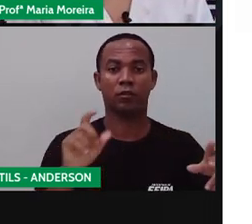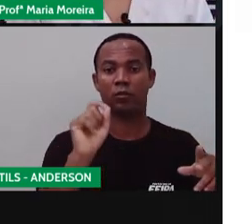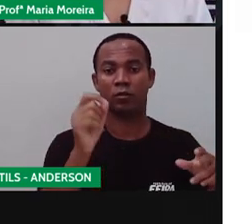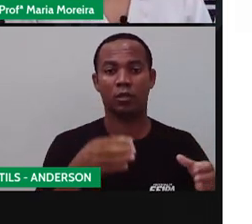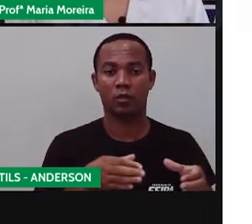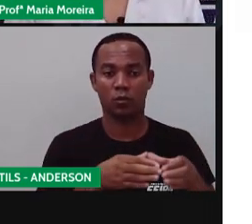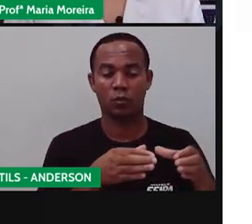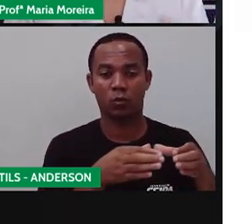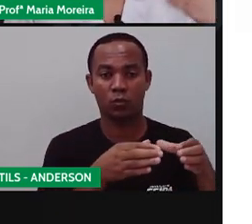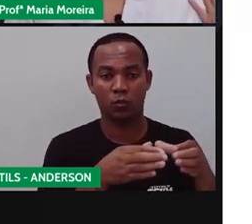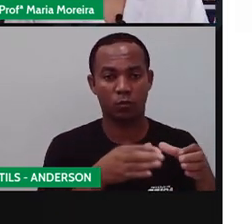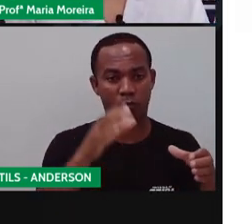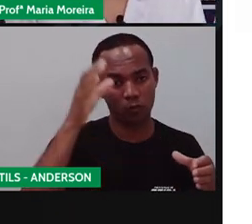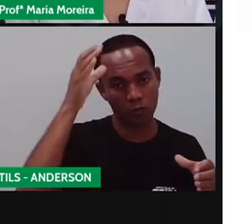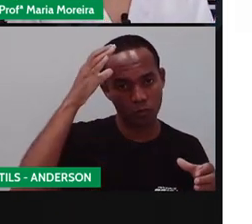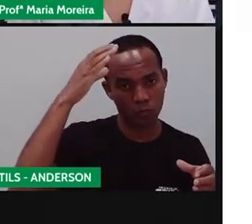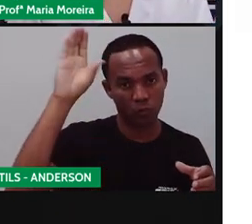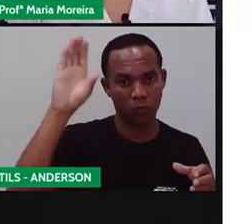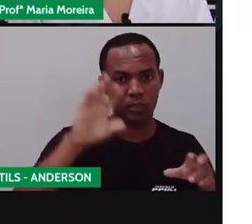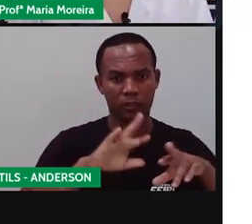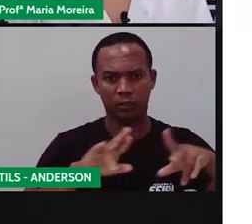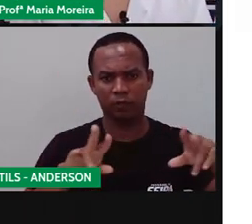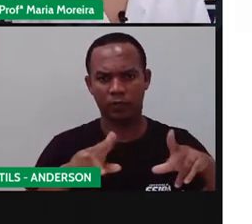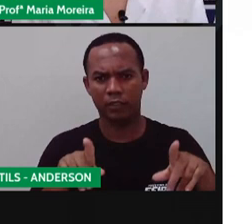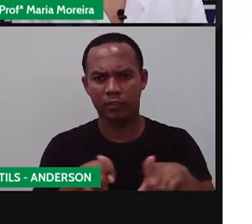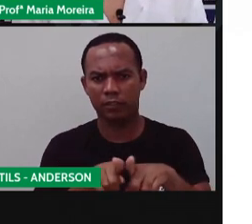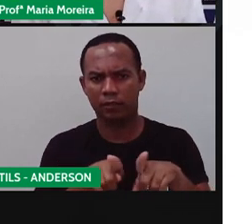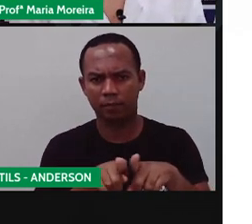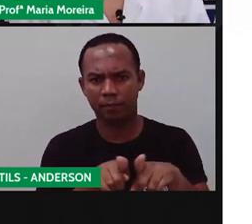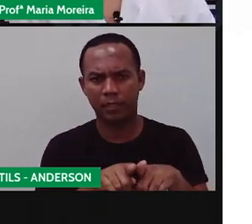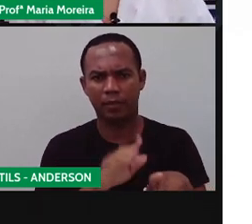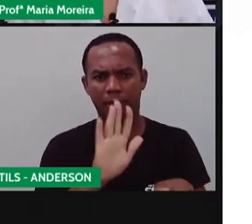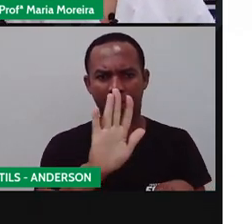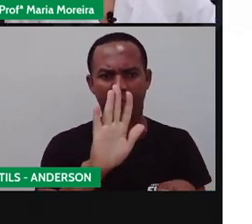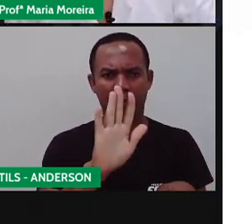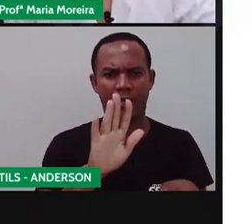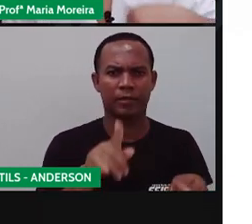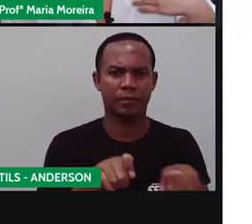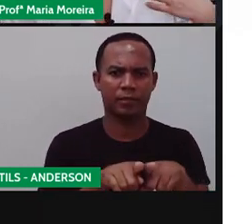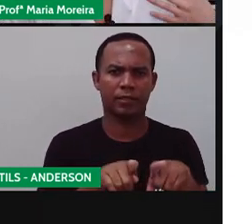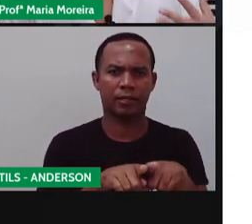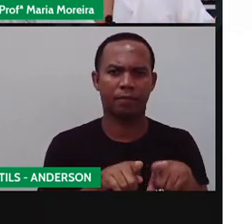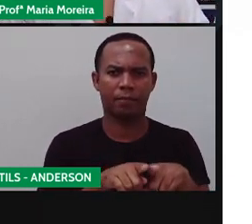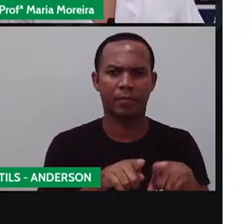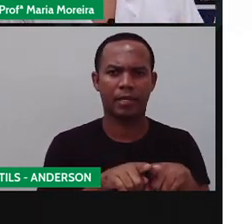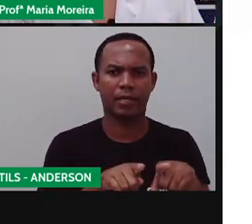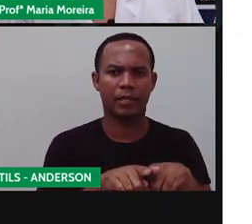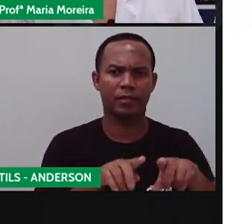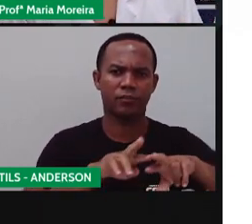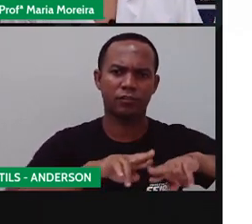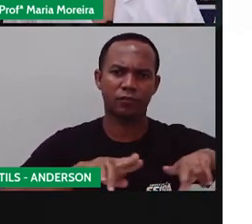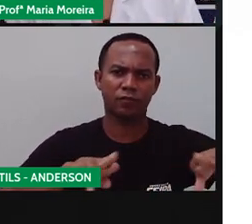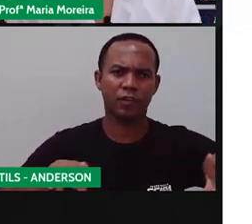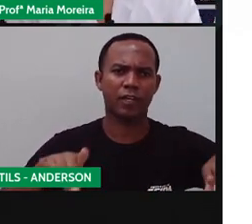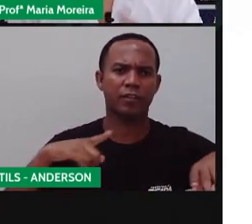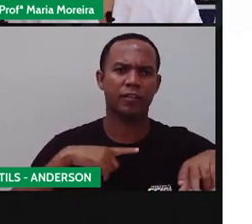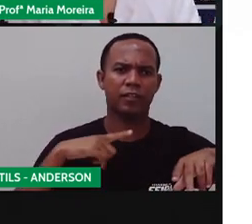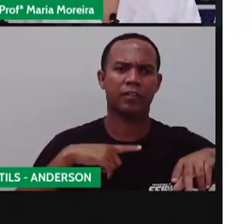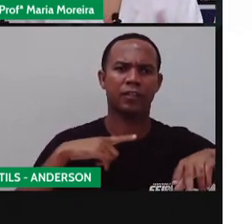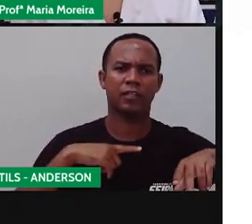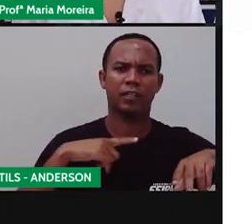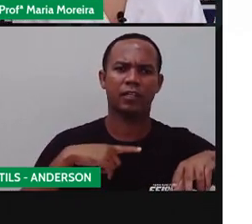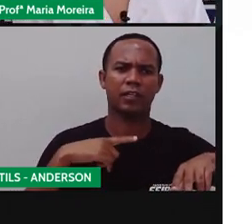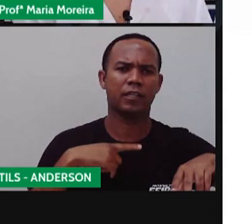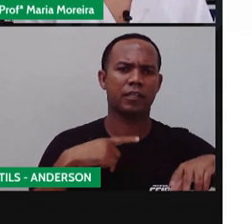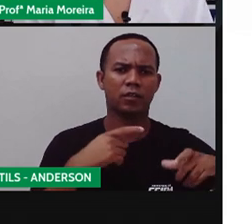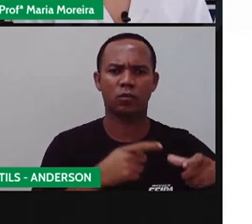representações musicais de influência aí afro-brasileira, mas obviamente que foram algumas, Anderson, né? Temos aí várias